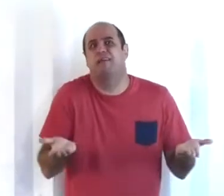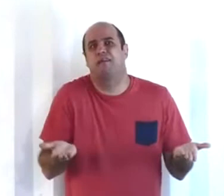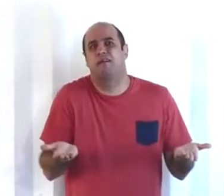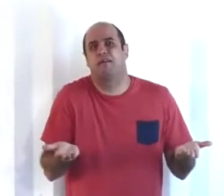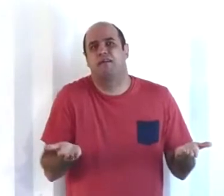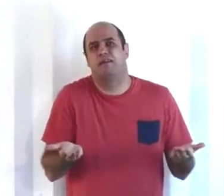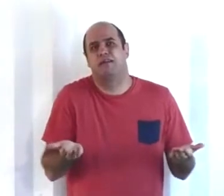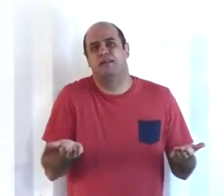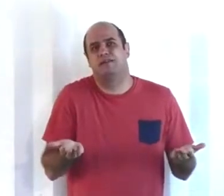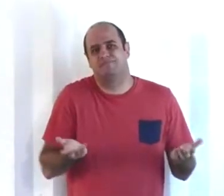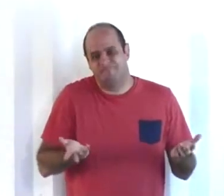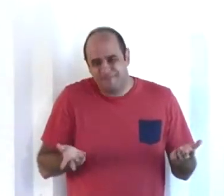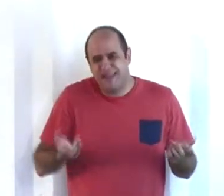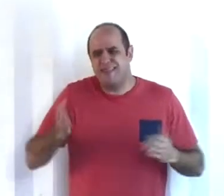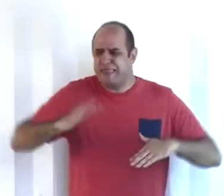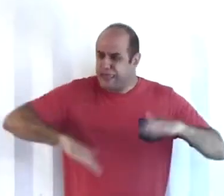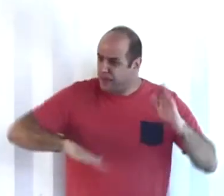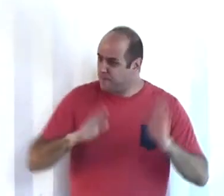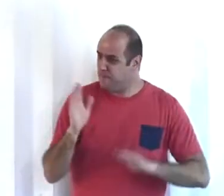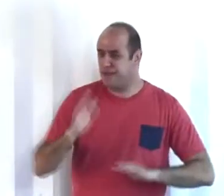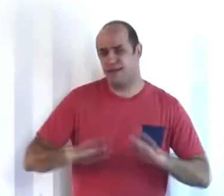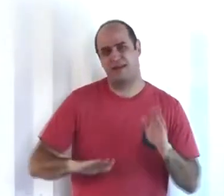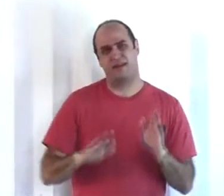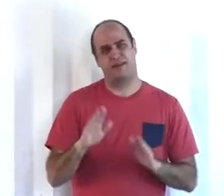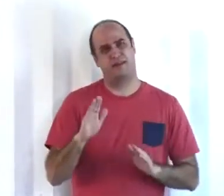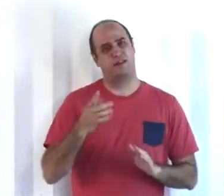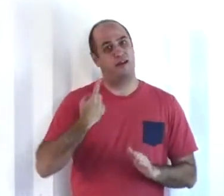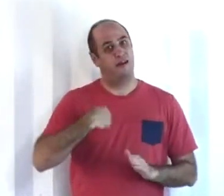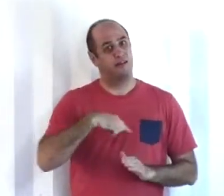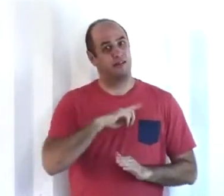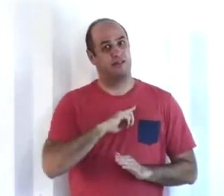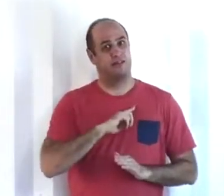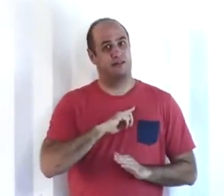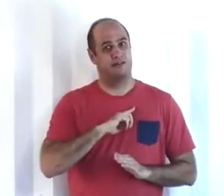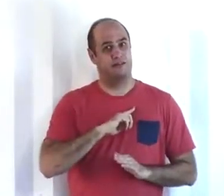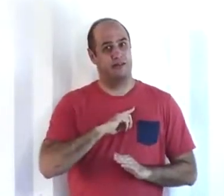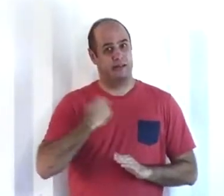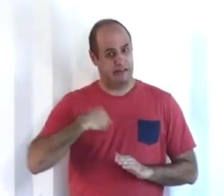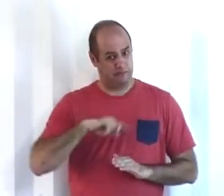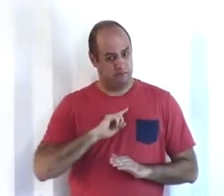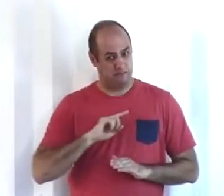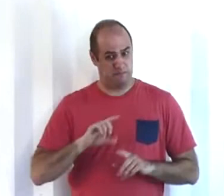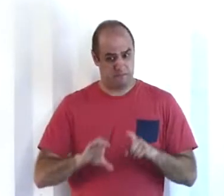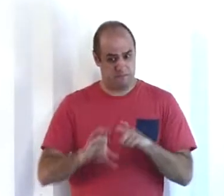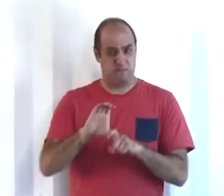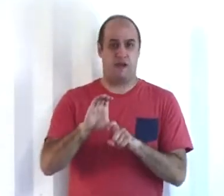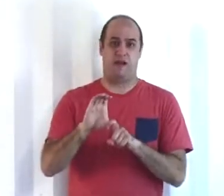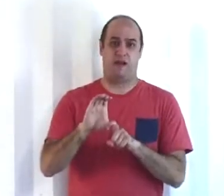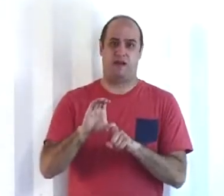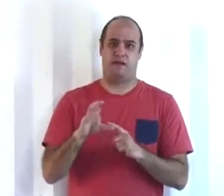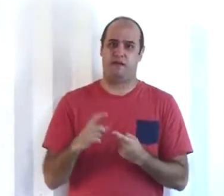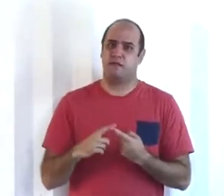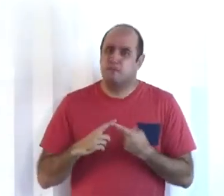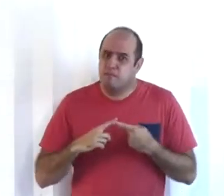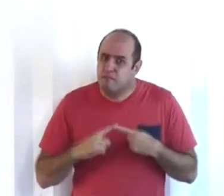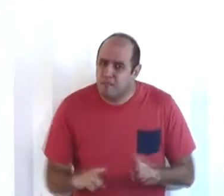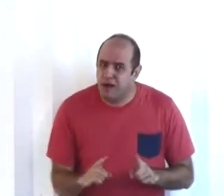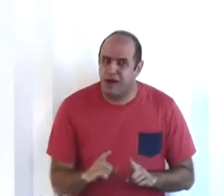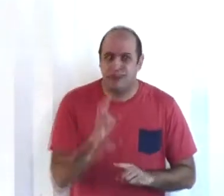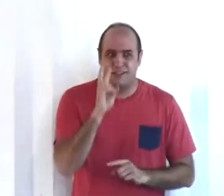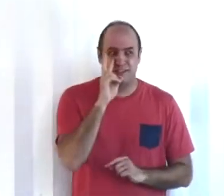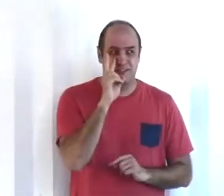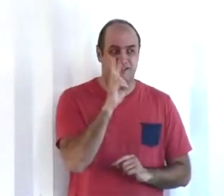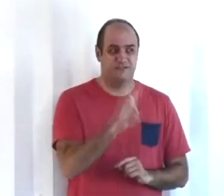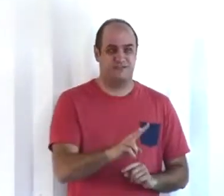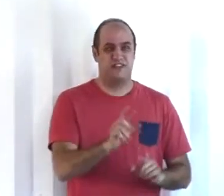alguma medida, isso depende primeiramente de nós. Mas nós também vemos pelas plataformas